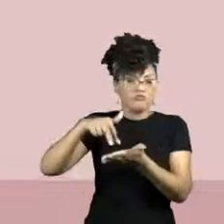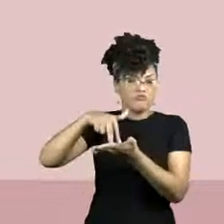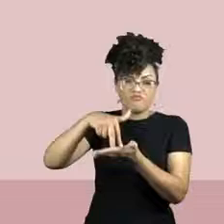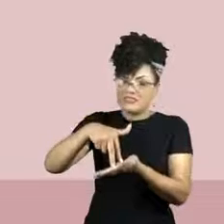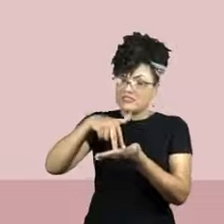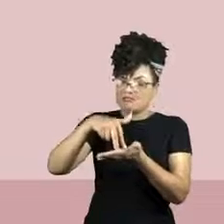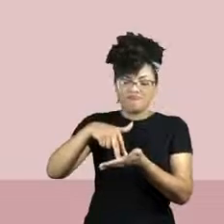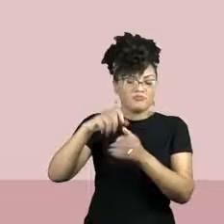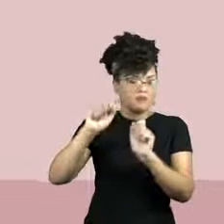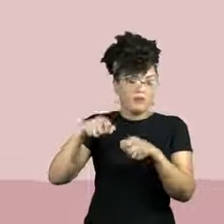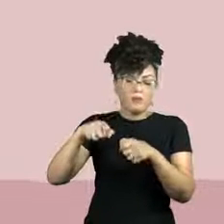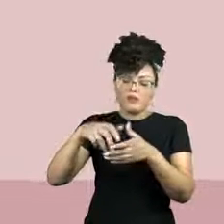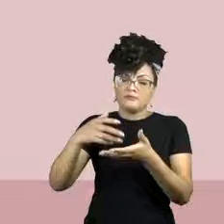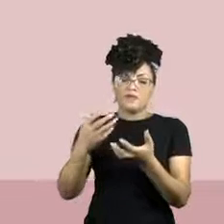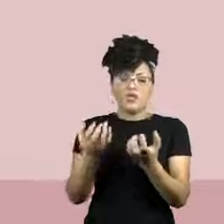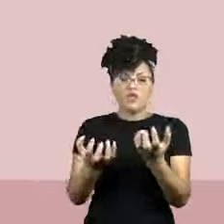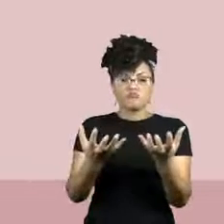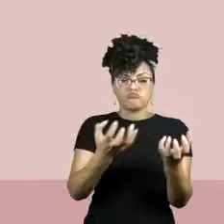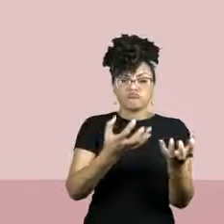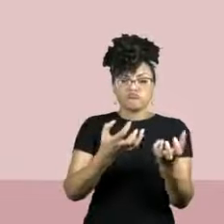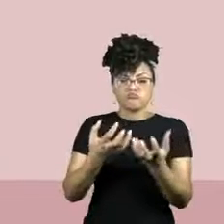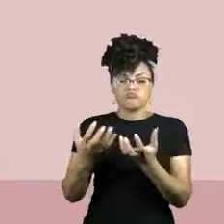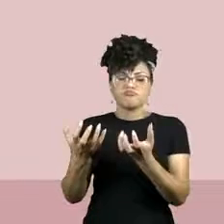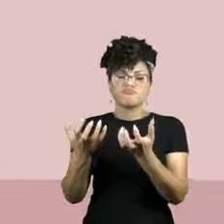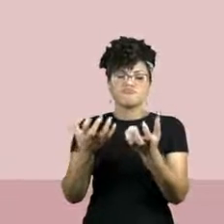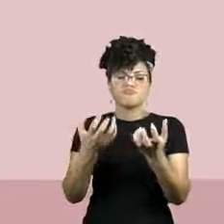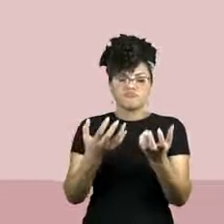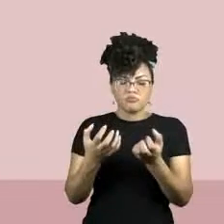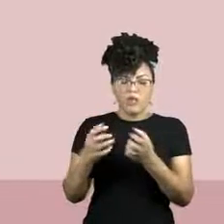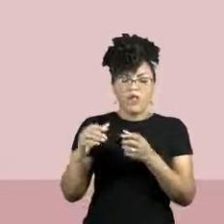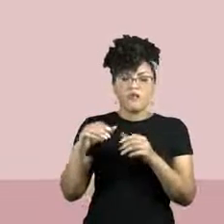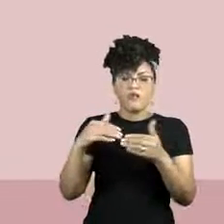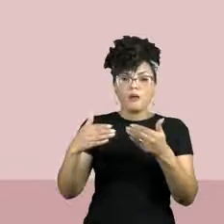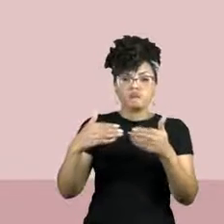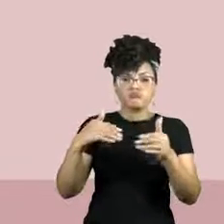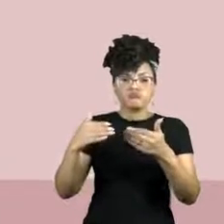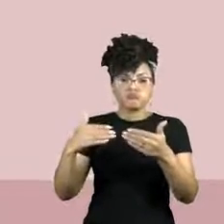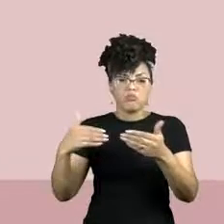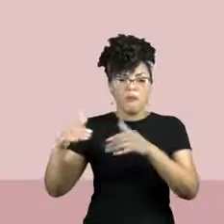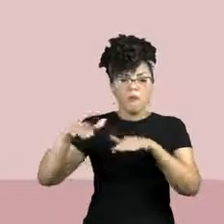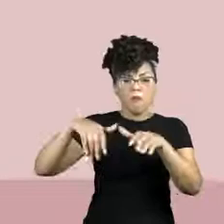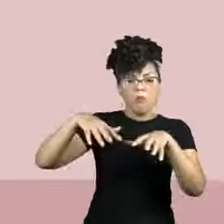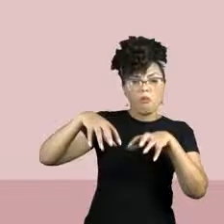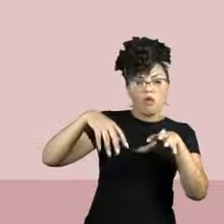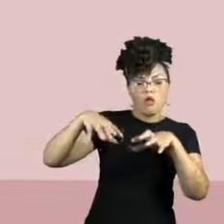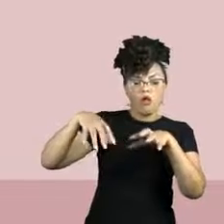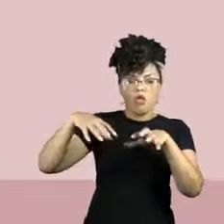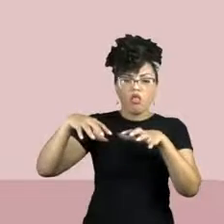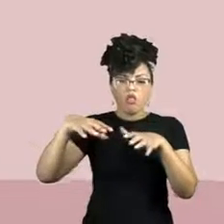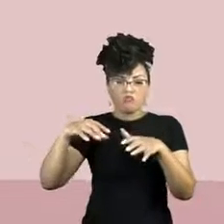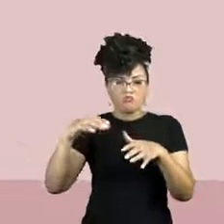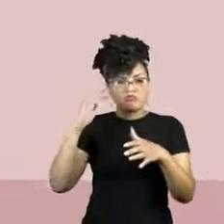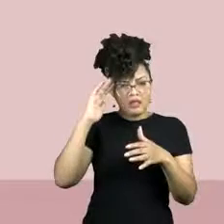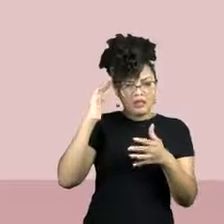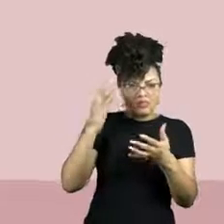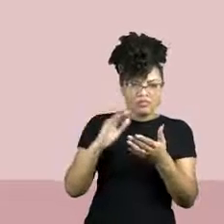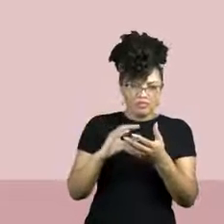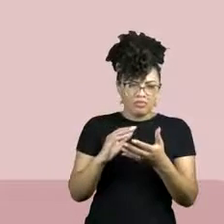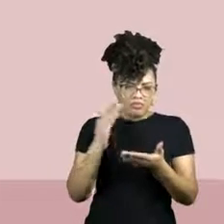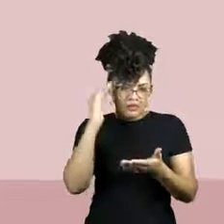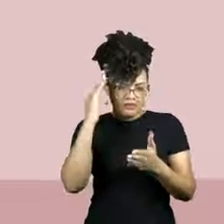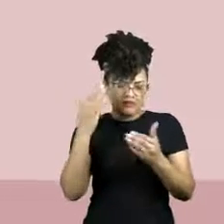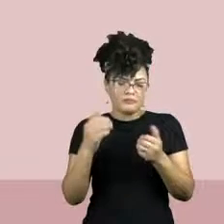resistência, tá? Porque eles vão amolecer, tá? Vamos dizer assim no ponto, nesse entendimento. Existe também um